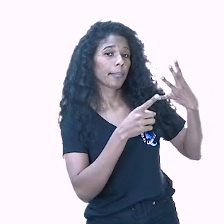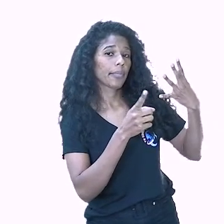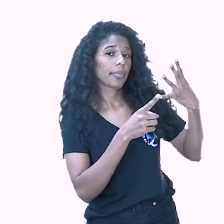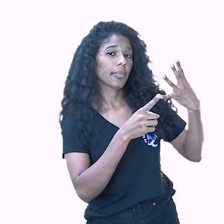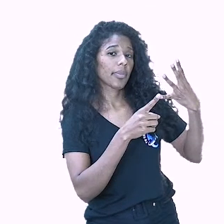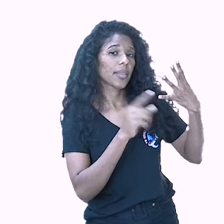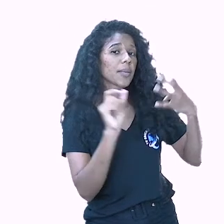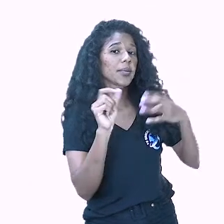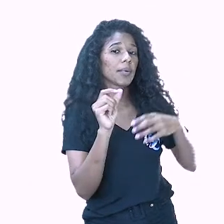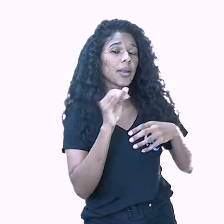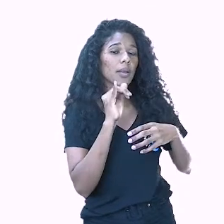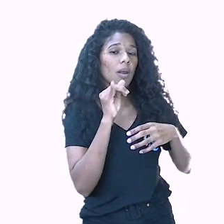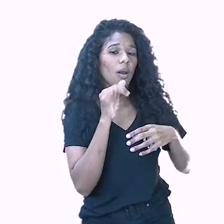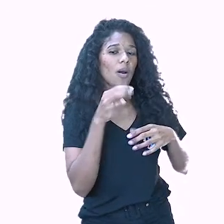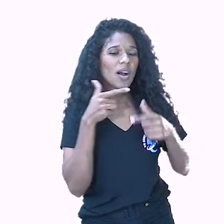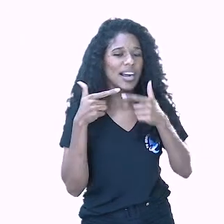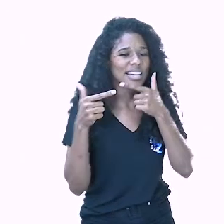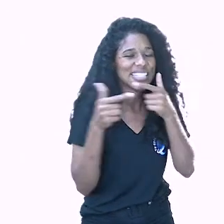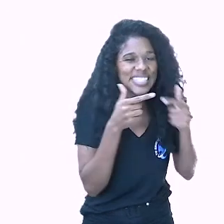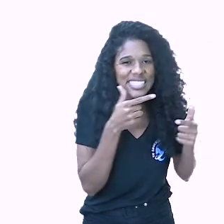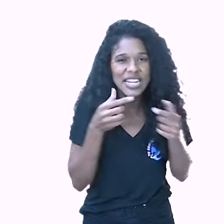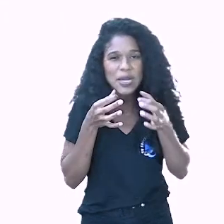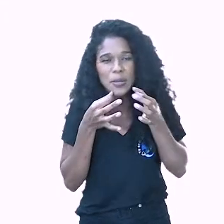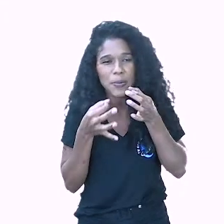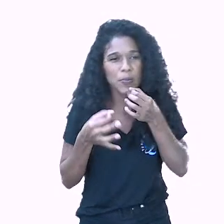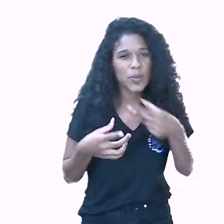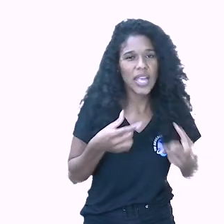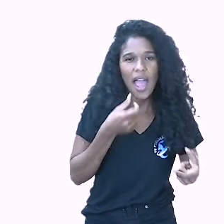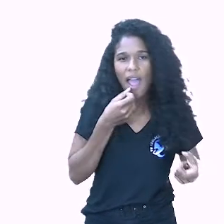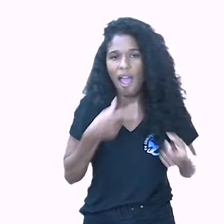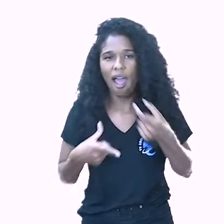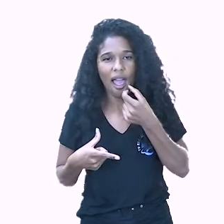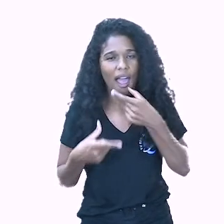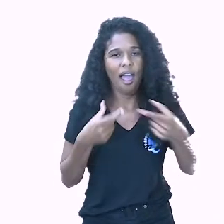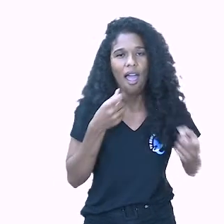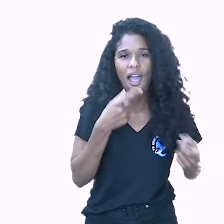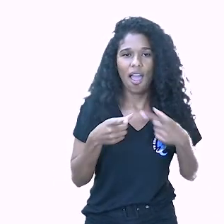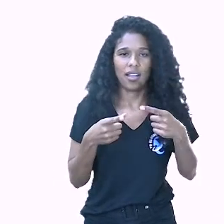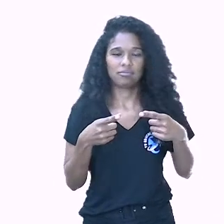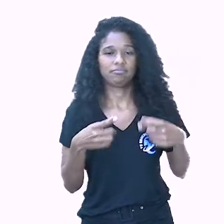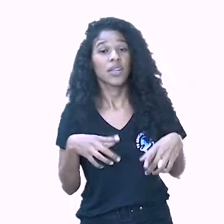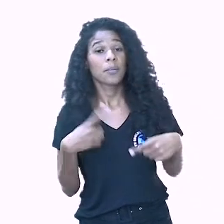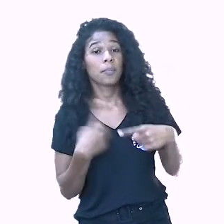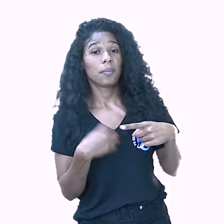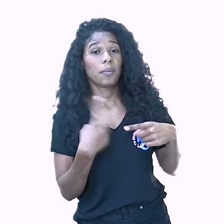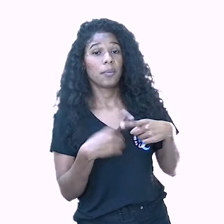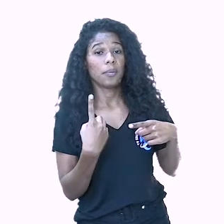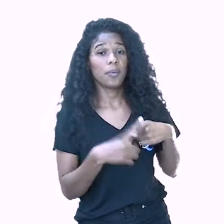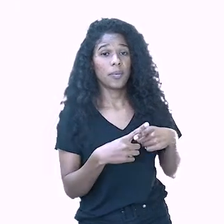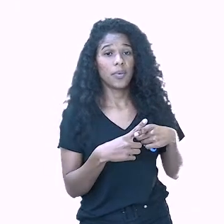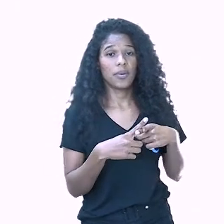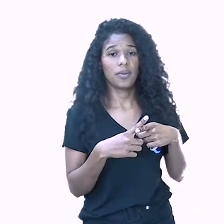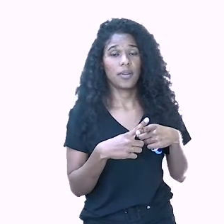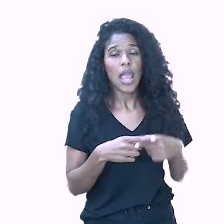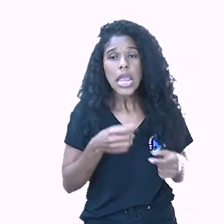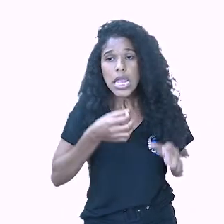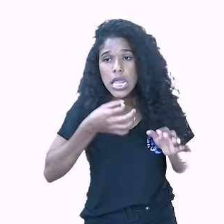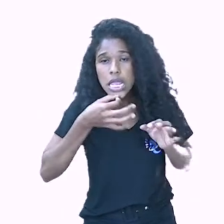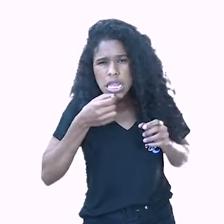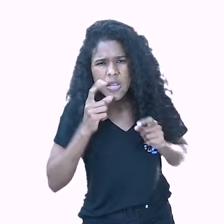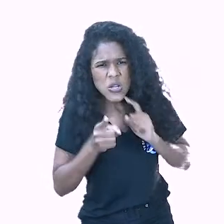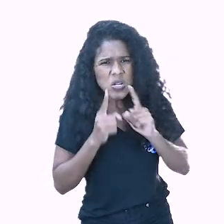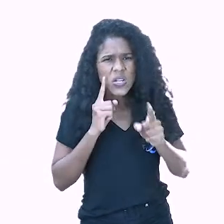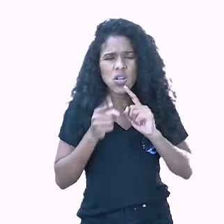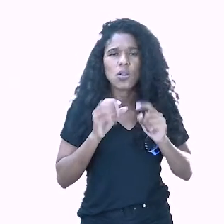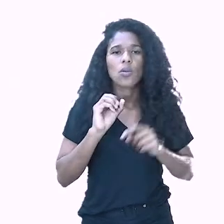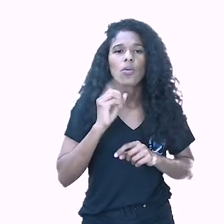vocês mais vão gostar. Que ela critica ou ela simplesmente traz um entretenimento. Às vezes a crônica